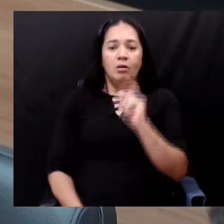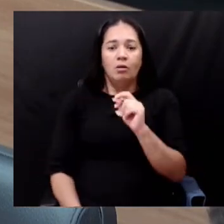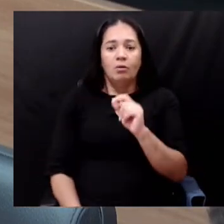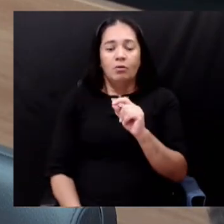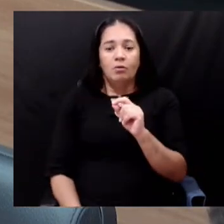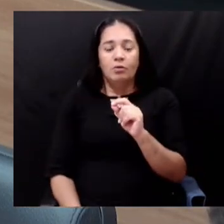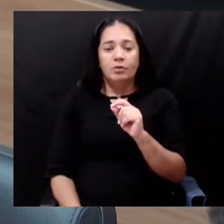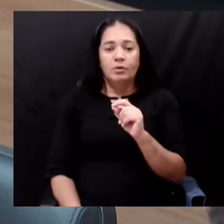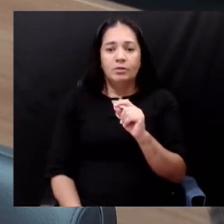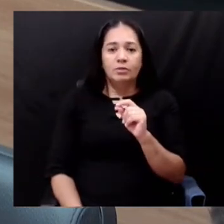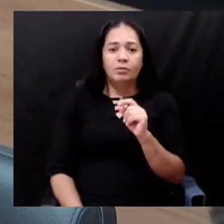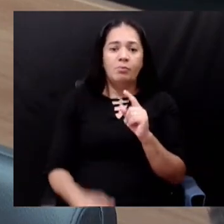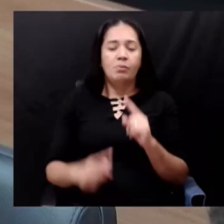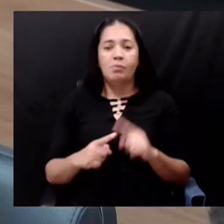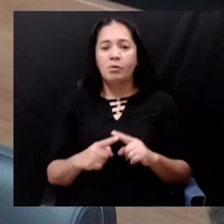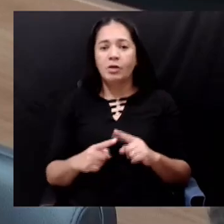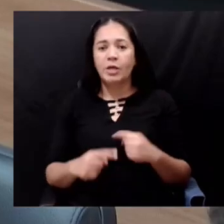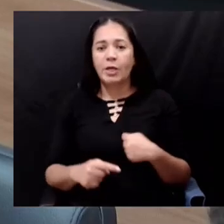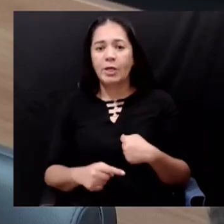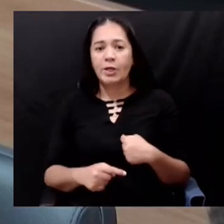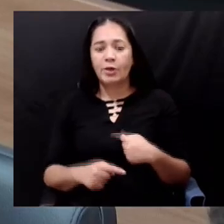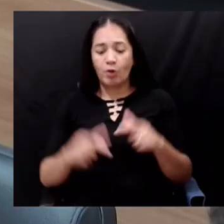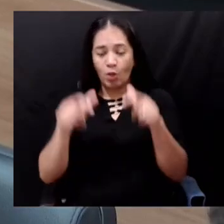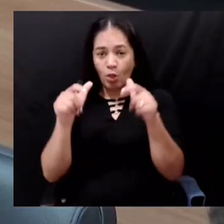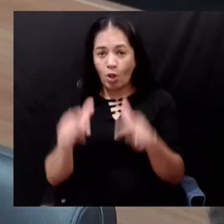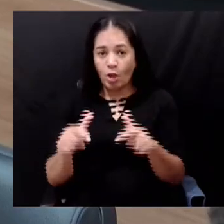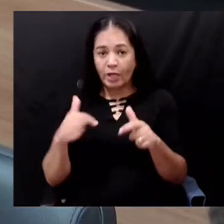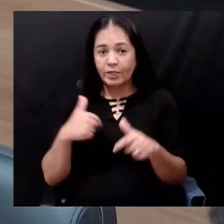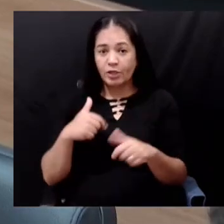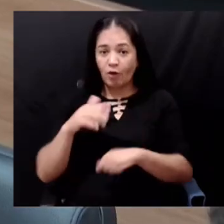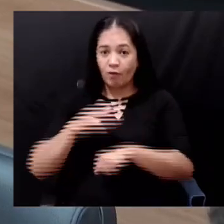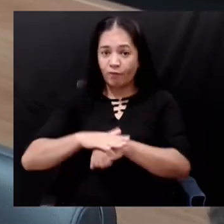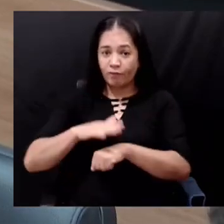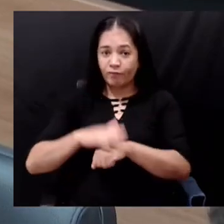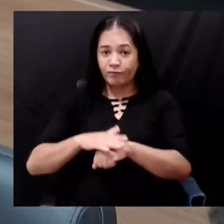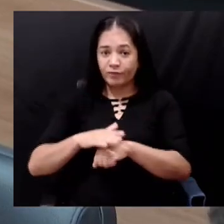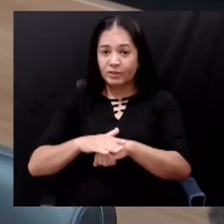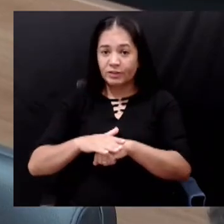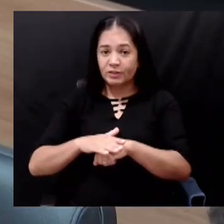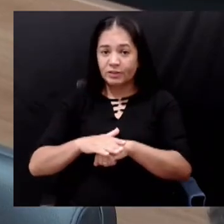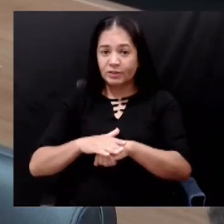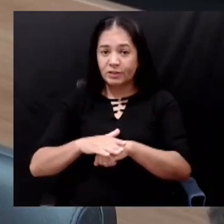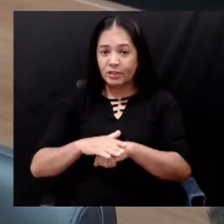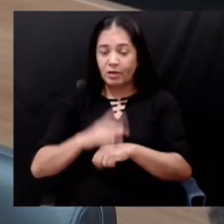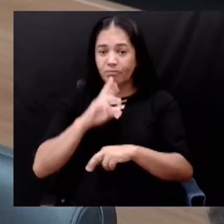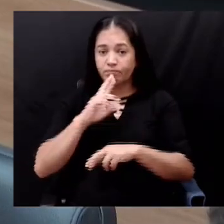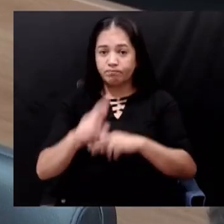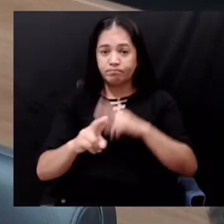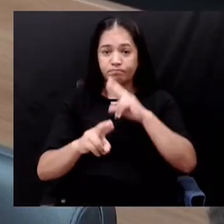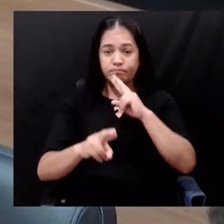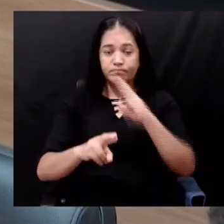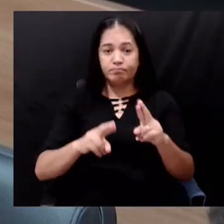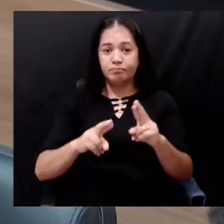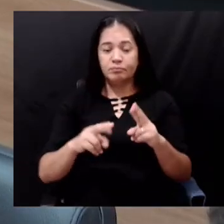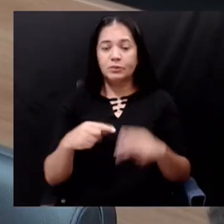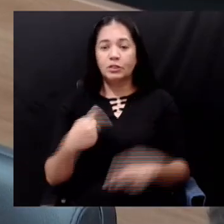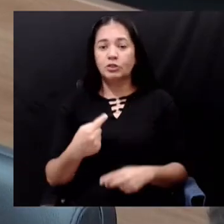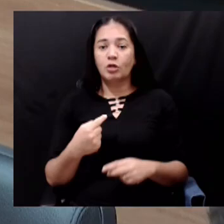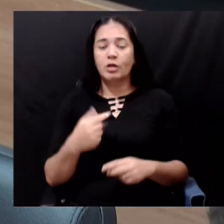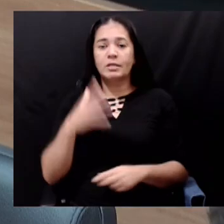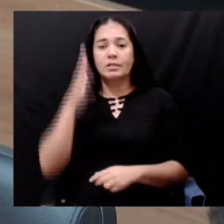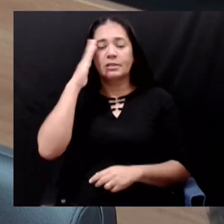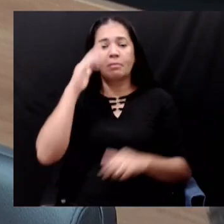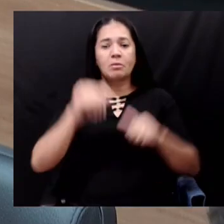porque eu estou desse lugar que vou fazer vou dar essas devolutivas, né? Então, até para a gente medir qual é a